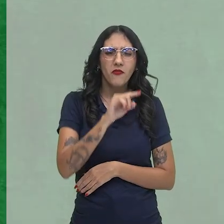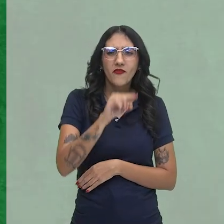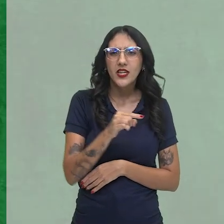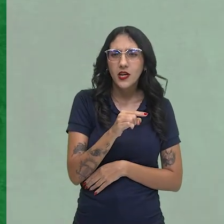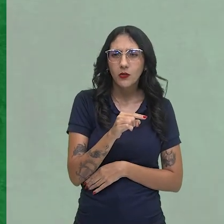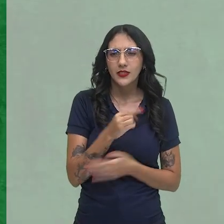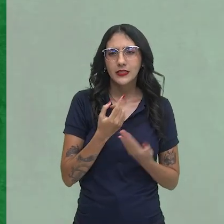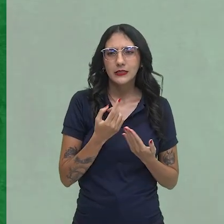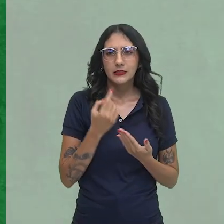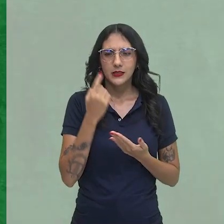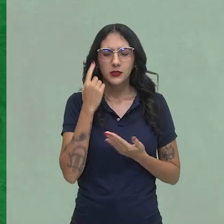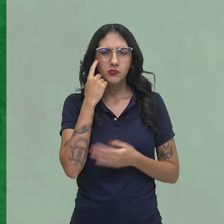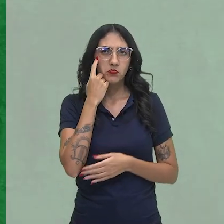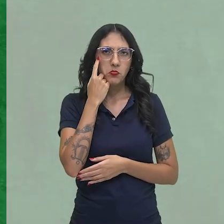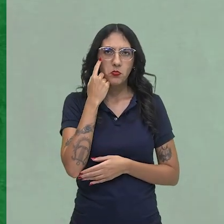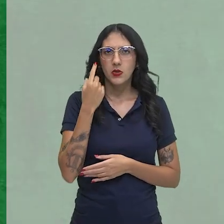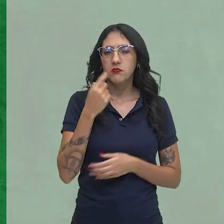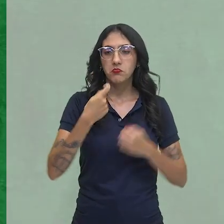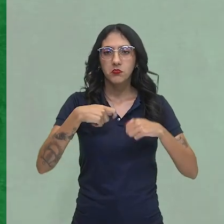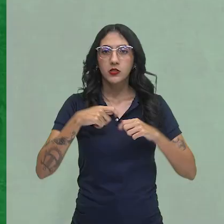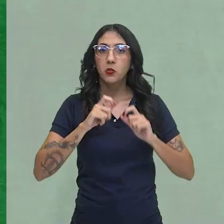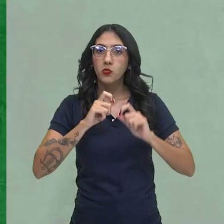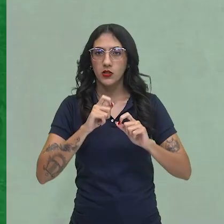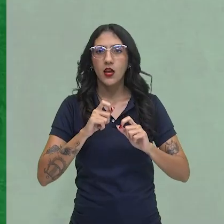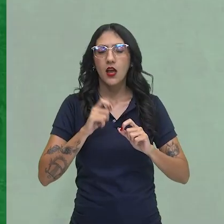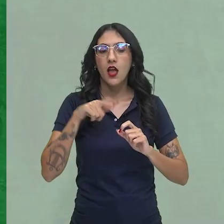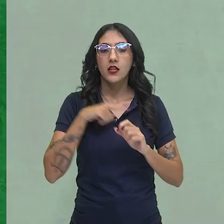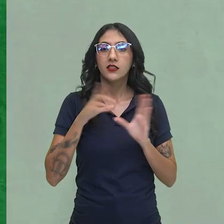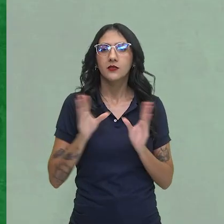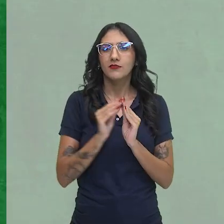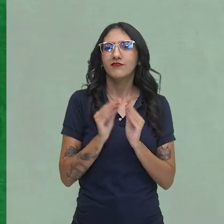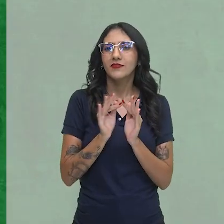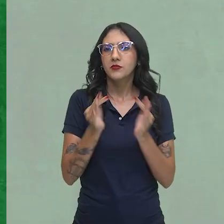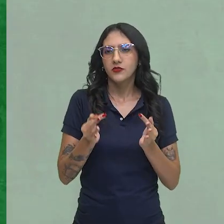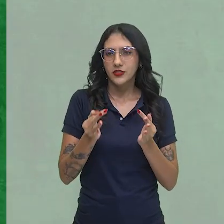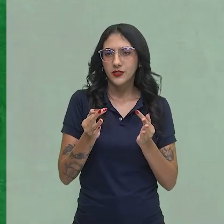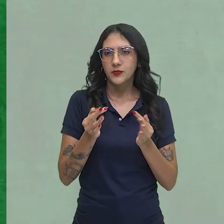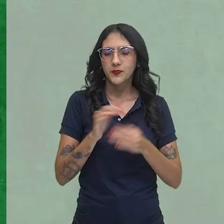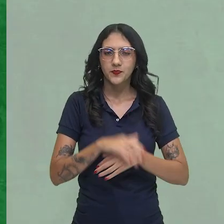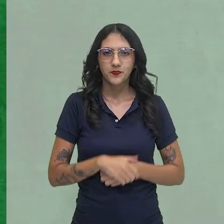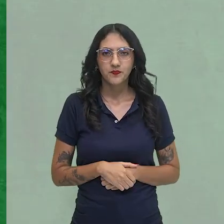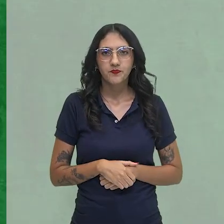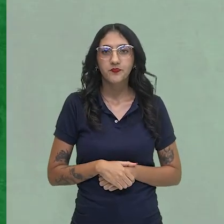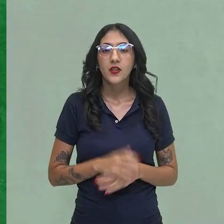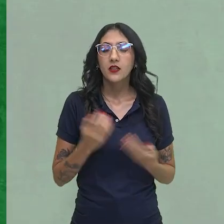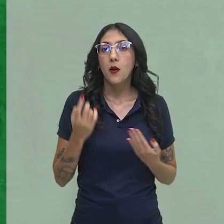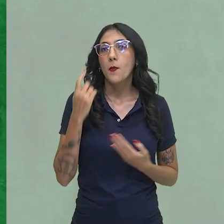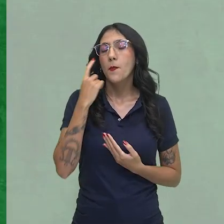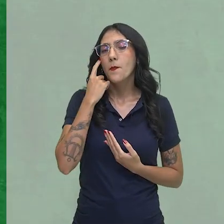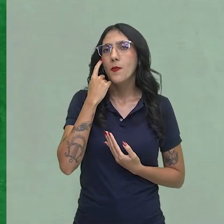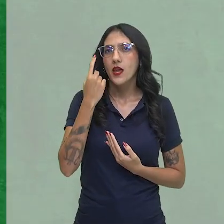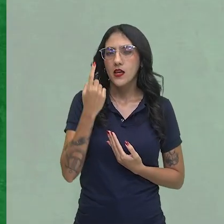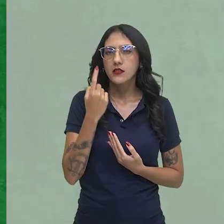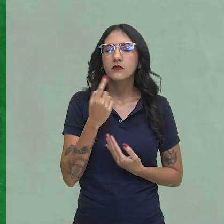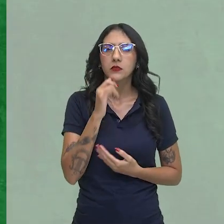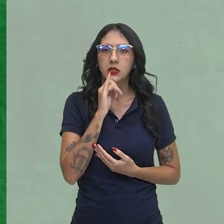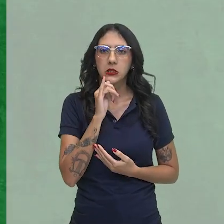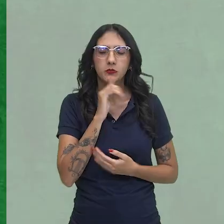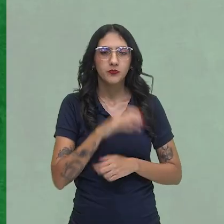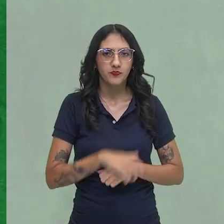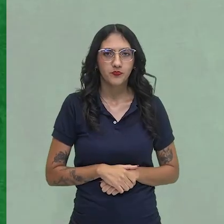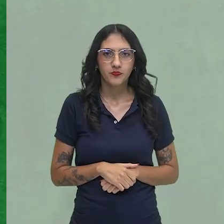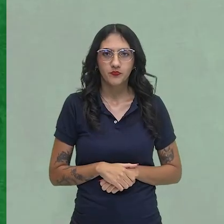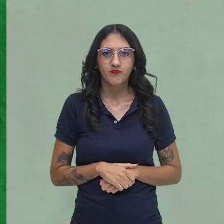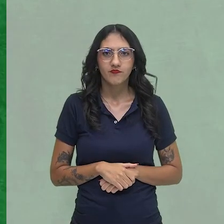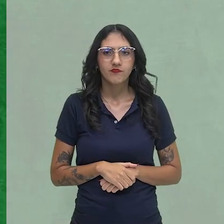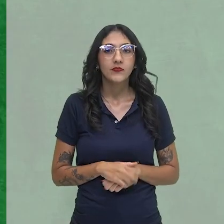uma necessidade, que é o arredondamento. Imagina só, a gente, toda vez que precisar